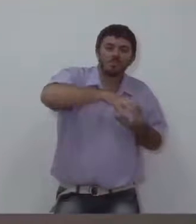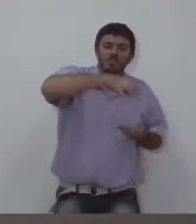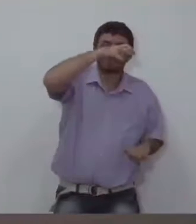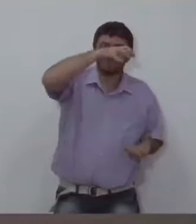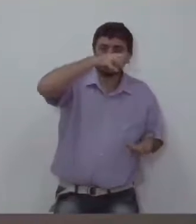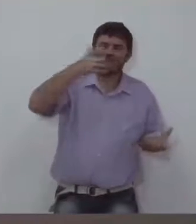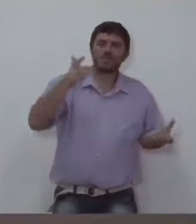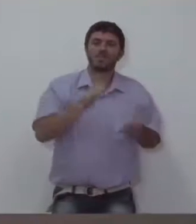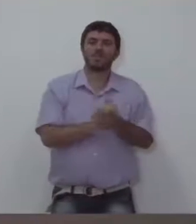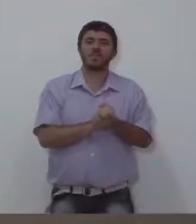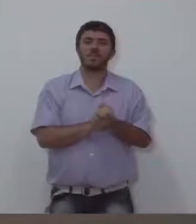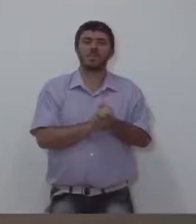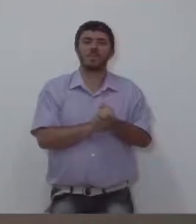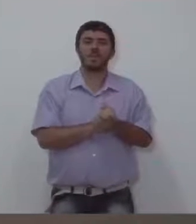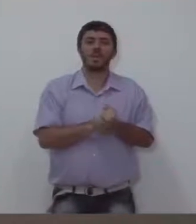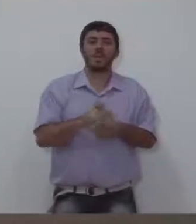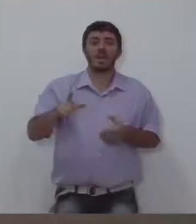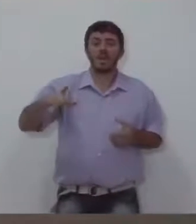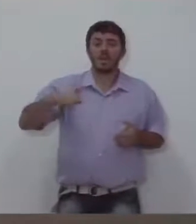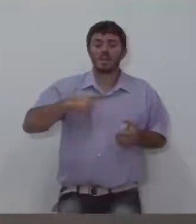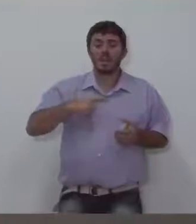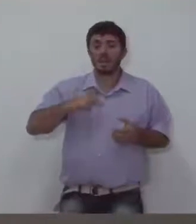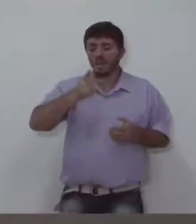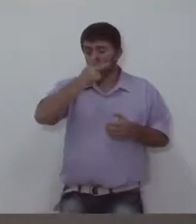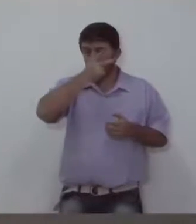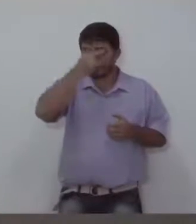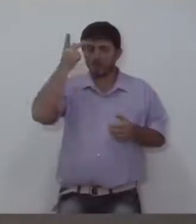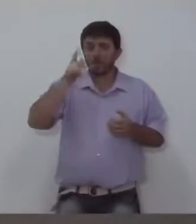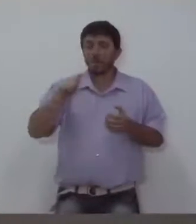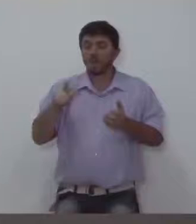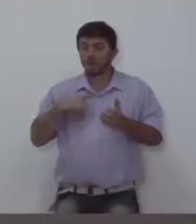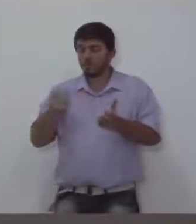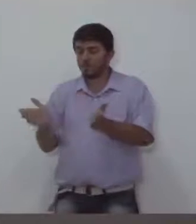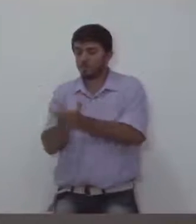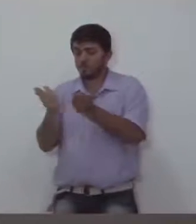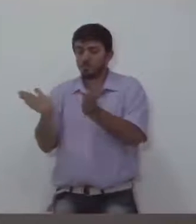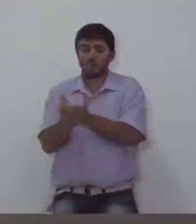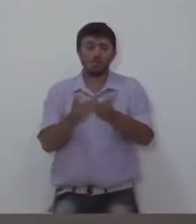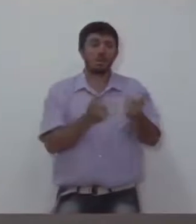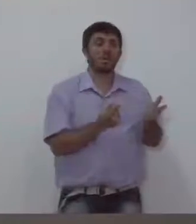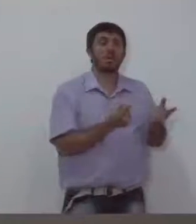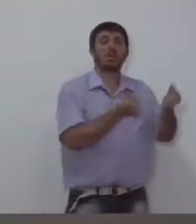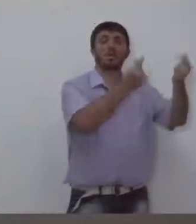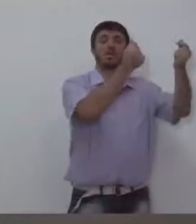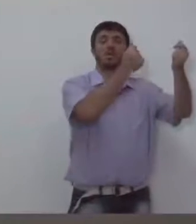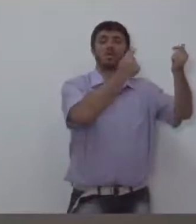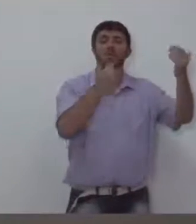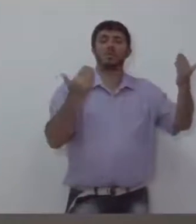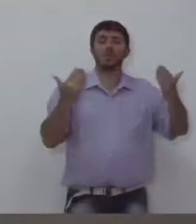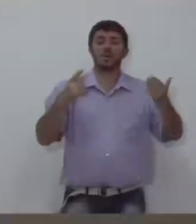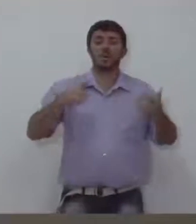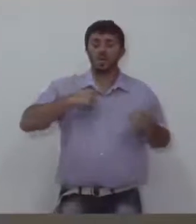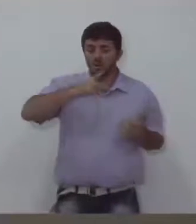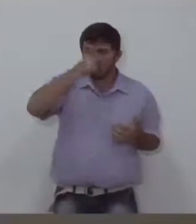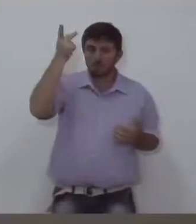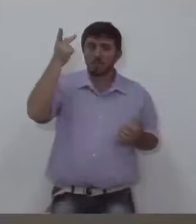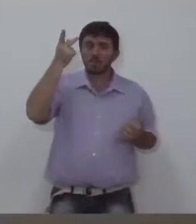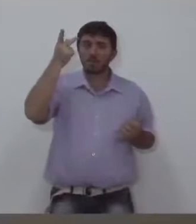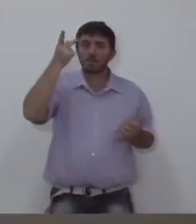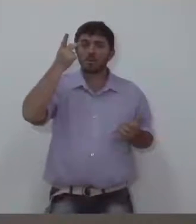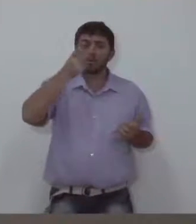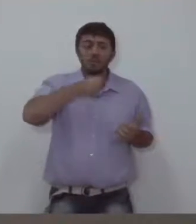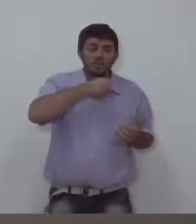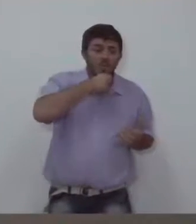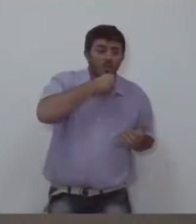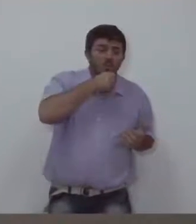mais qualificação e maior renda, quanto a base da pirâmide, que são os mais pobres. Na prática, o que ele diz? Muitos idosos vão procurar o Uber,